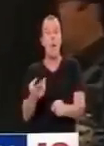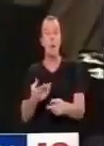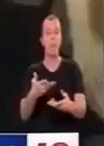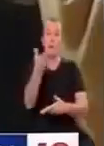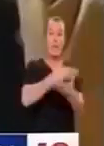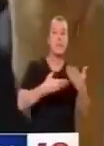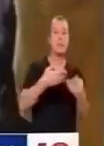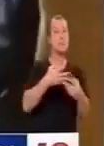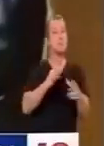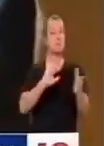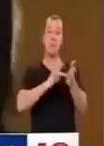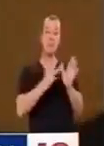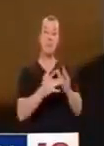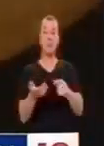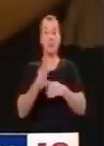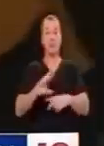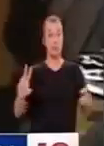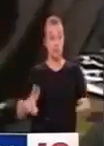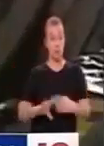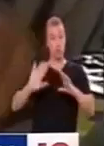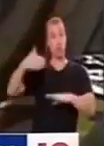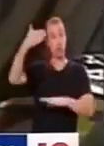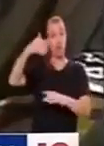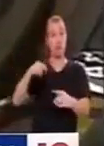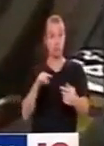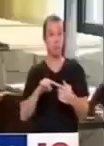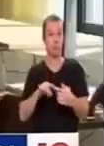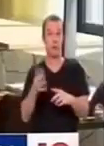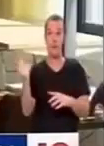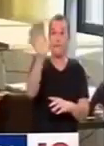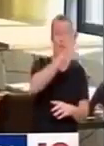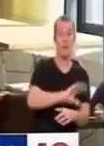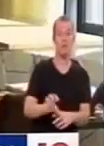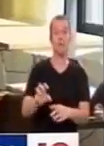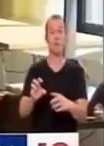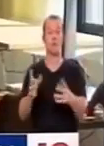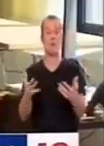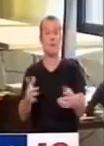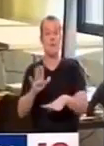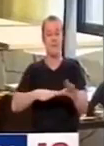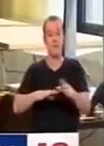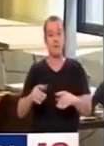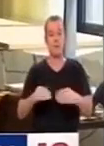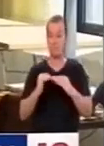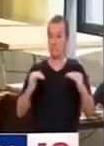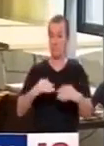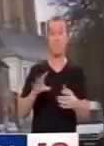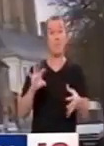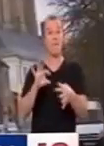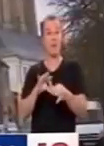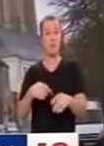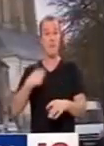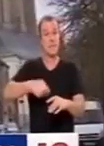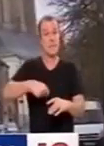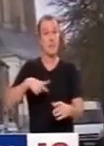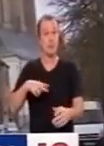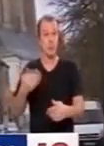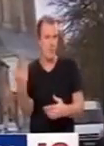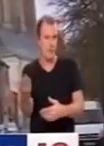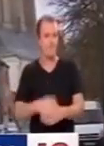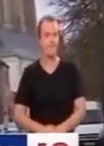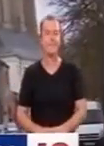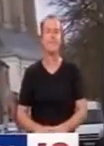com o Brasil, as primeiras cimeiras com todos estes países ou conjuntos de países foram feitas durante presidências portuguesas. Uma